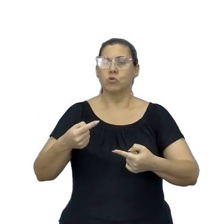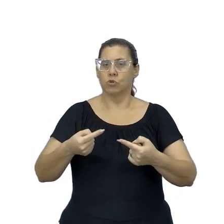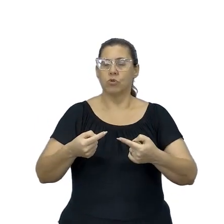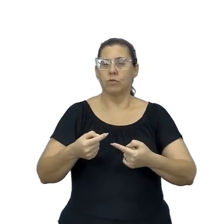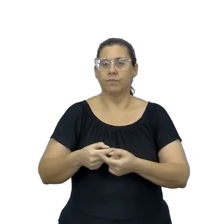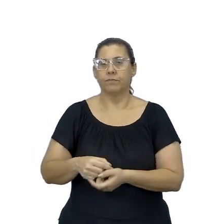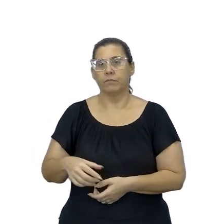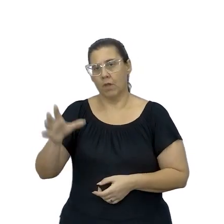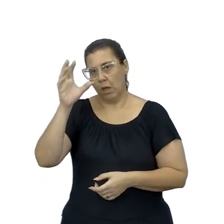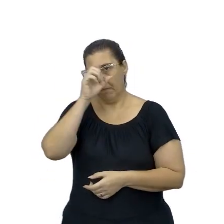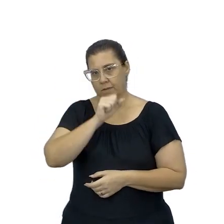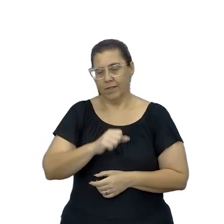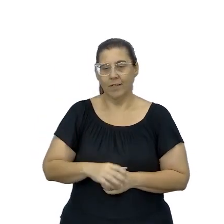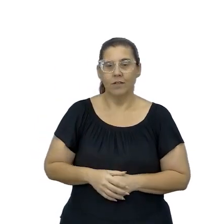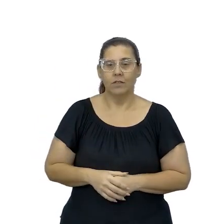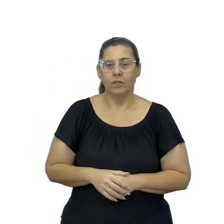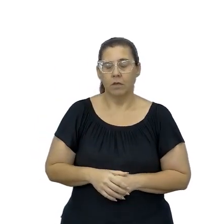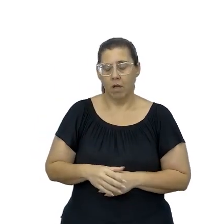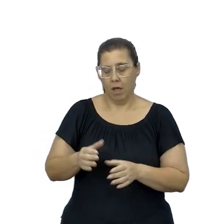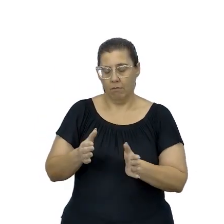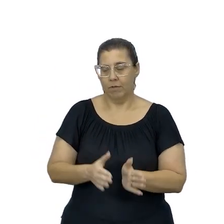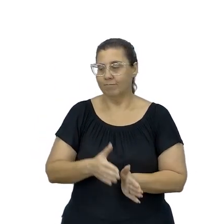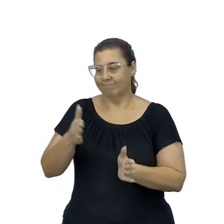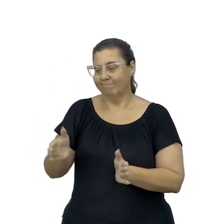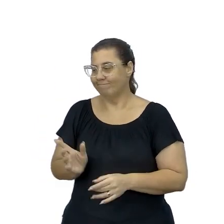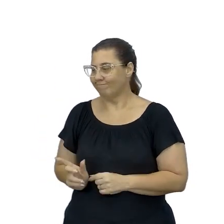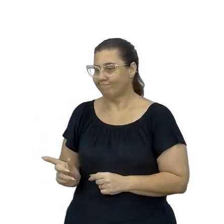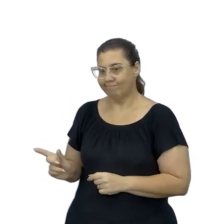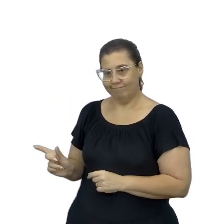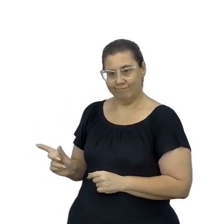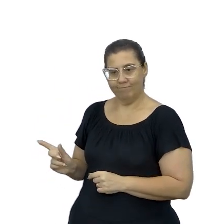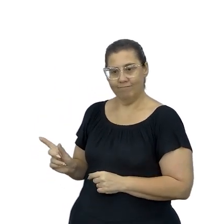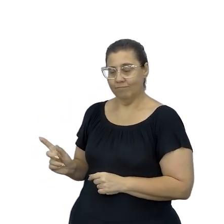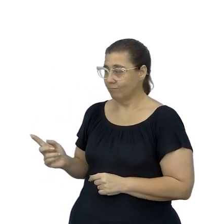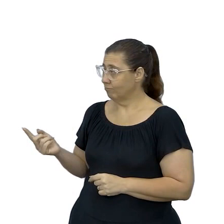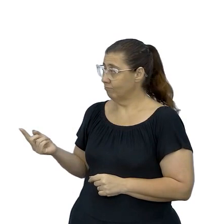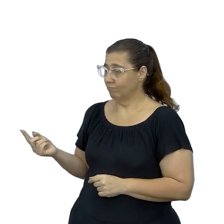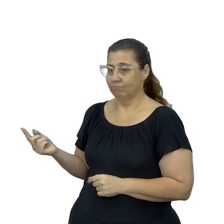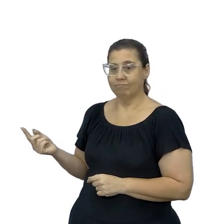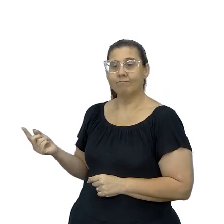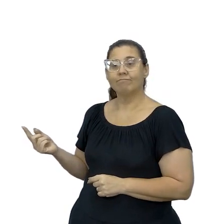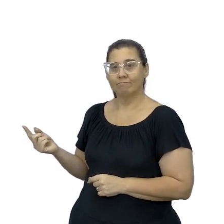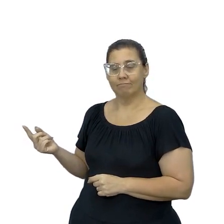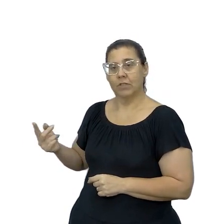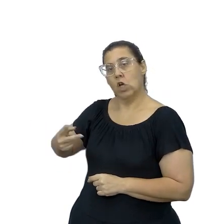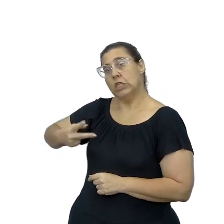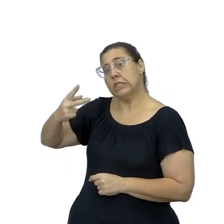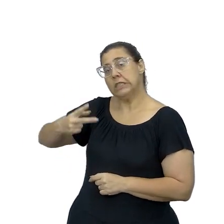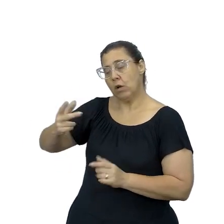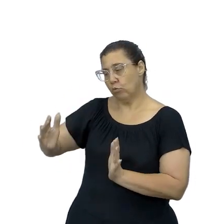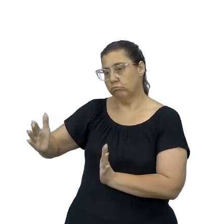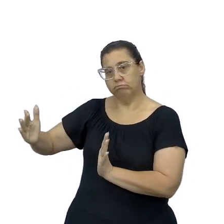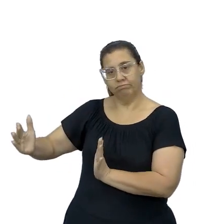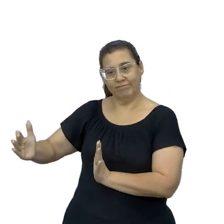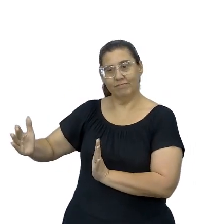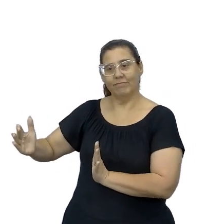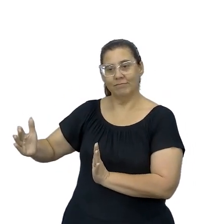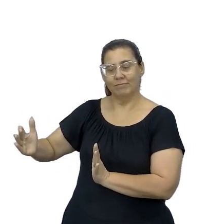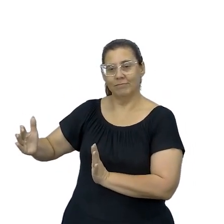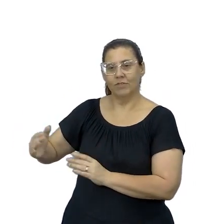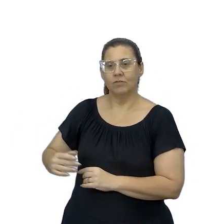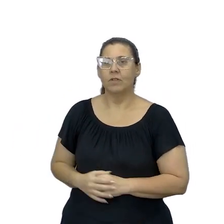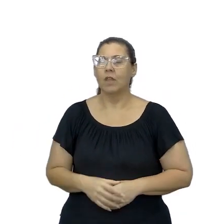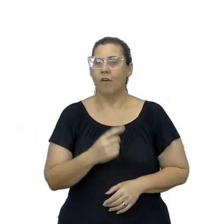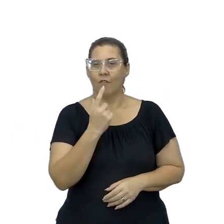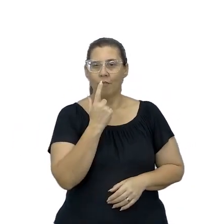a aprendizagem em espiral. E logo em seguida, na outra semana, a gente inicia o segundo blocão, esse blocão que está aí